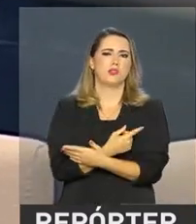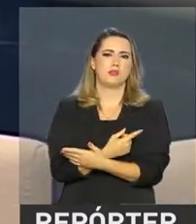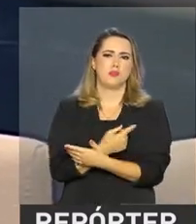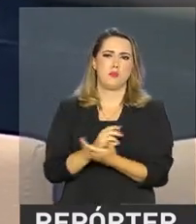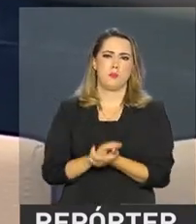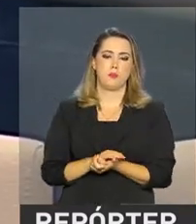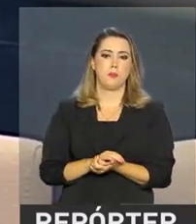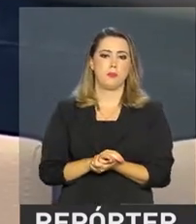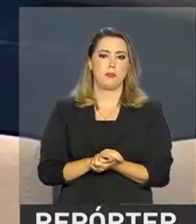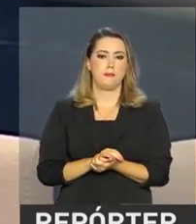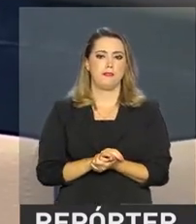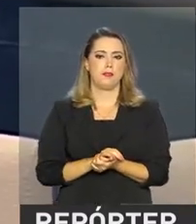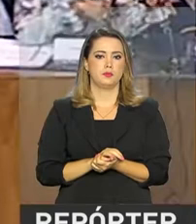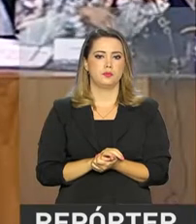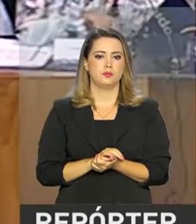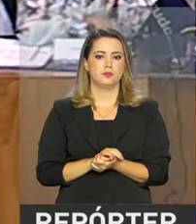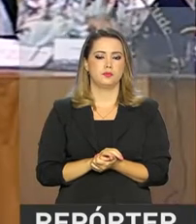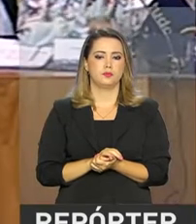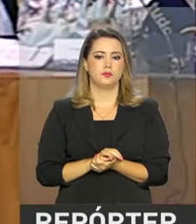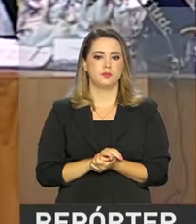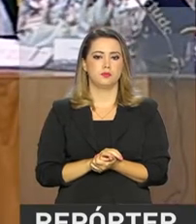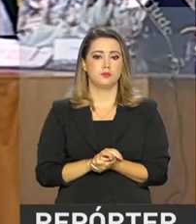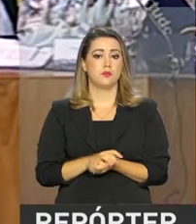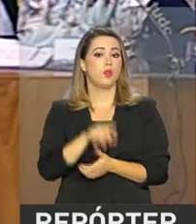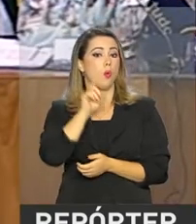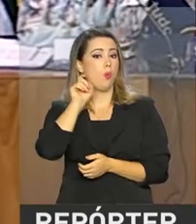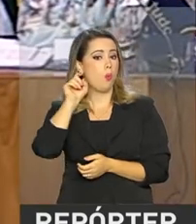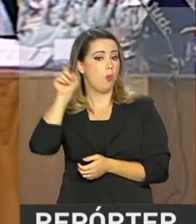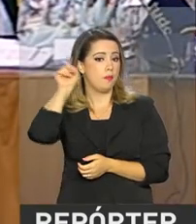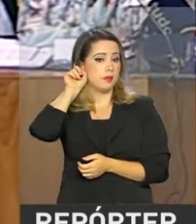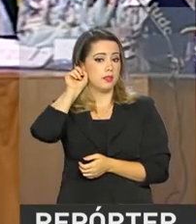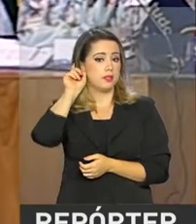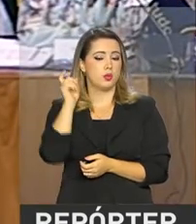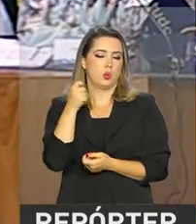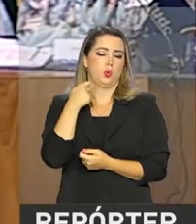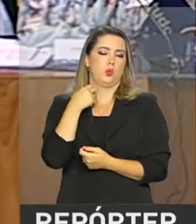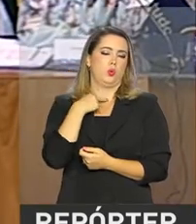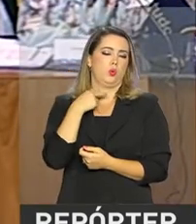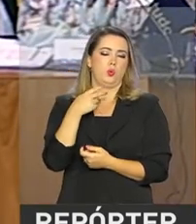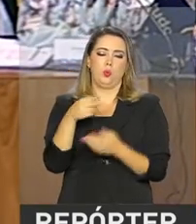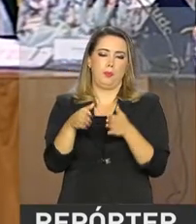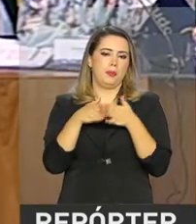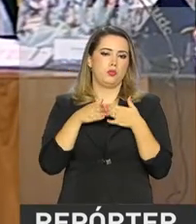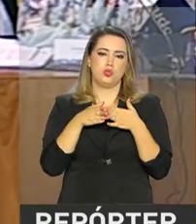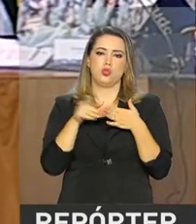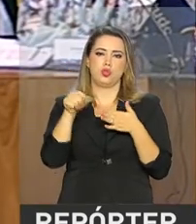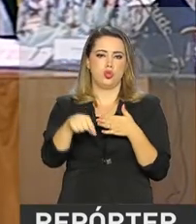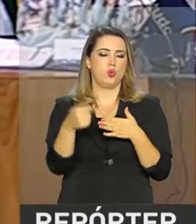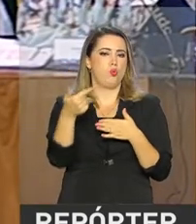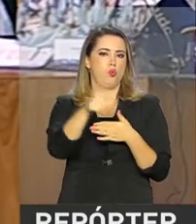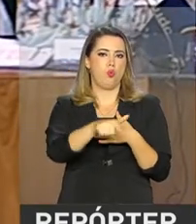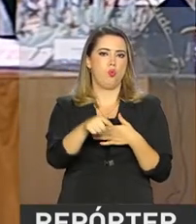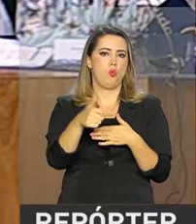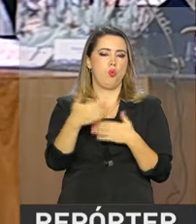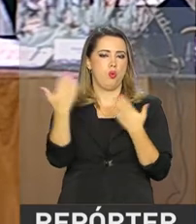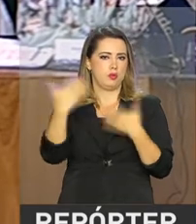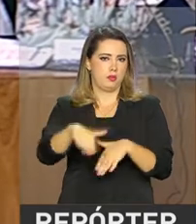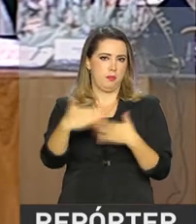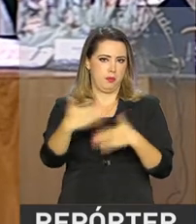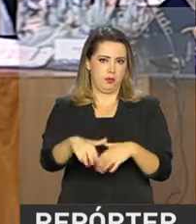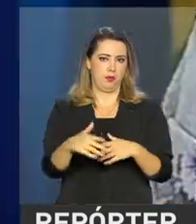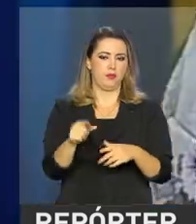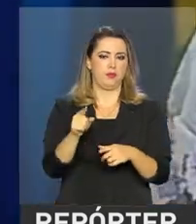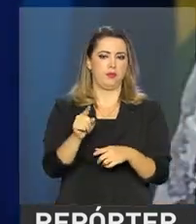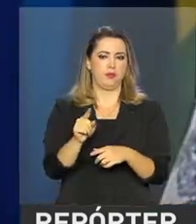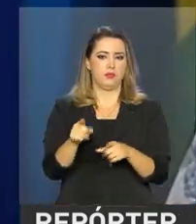individuais? O aparelho auditivo, ele não pediu reaplicação. Ele está fazendo a segunda prova hoje normal, viu, professor? Ele não pediu